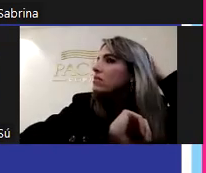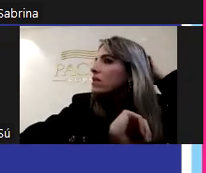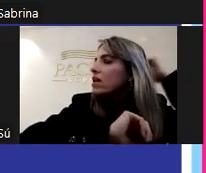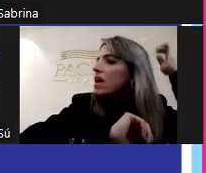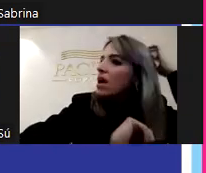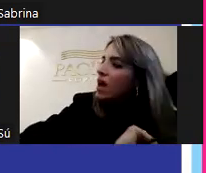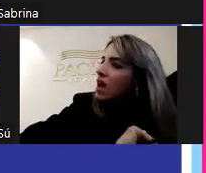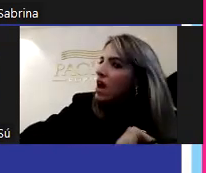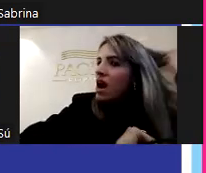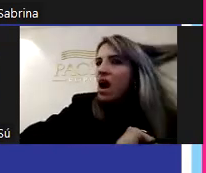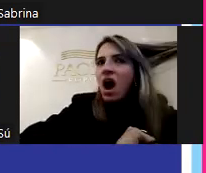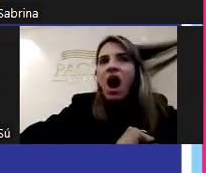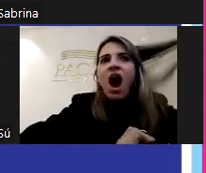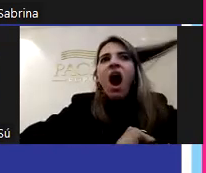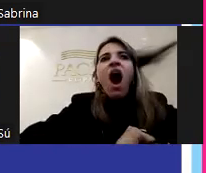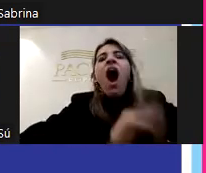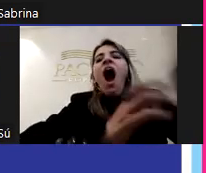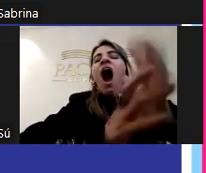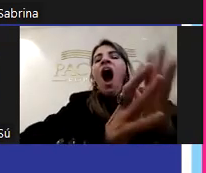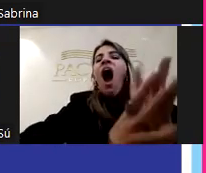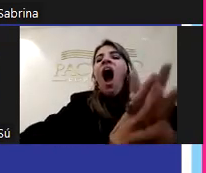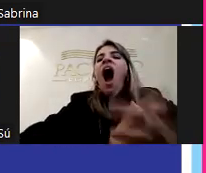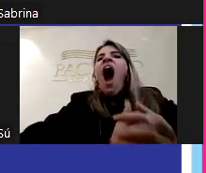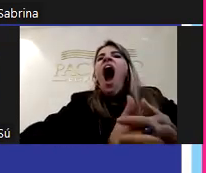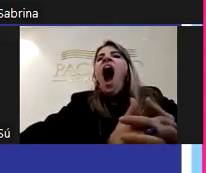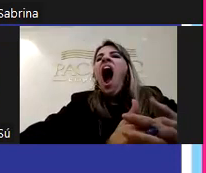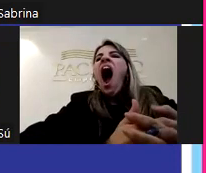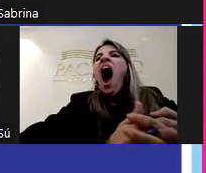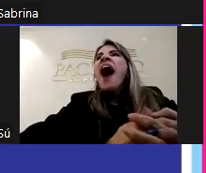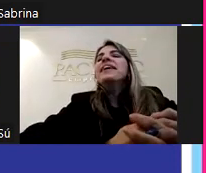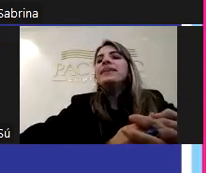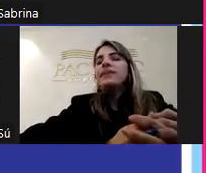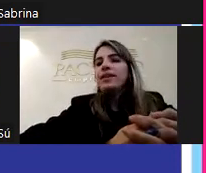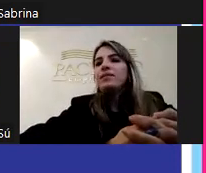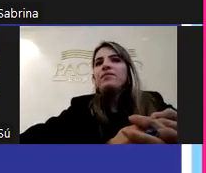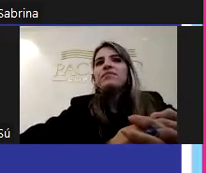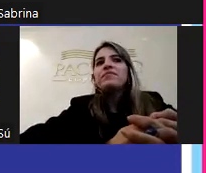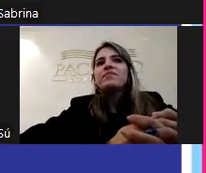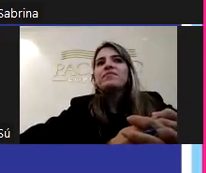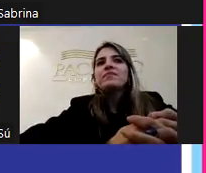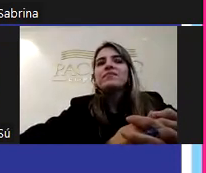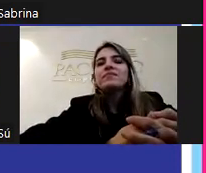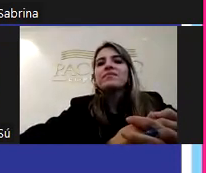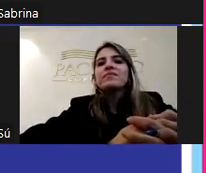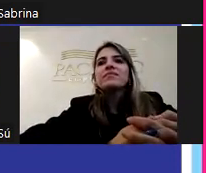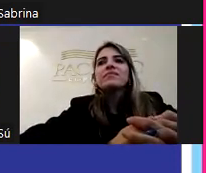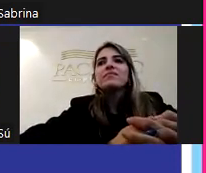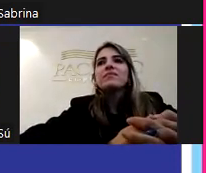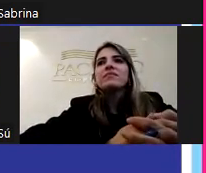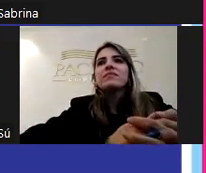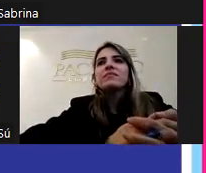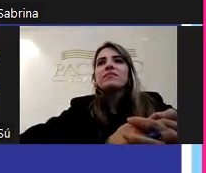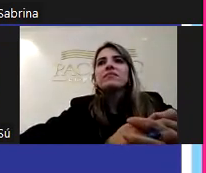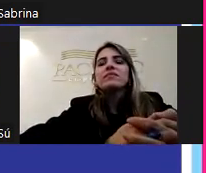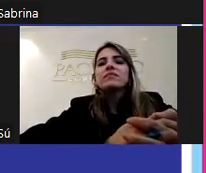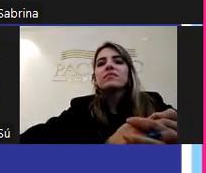chega a determinado ponto, se ela não falar da vida sexual dela, a gente faz uma pontuação. Está tudo bem com a sua